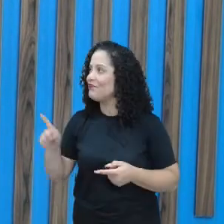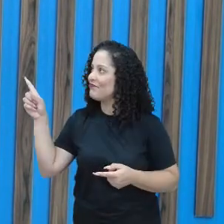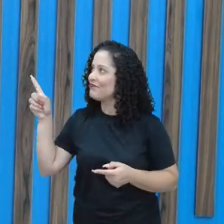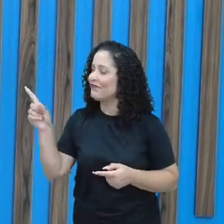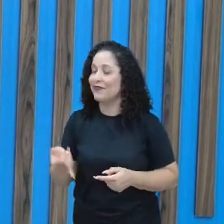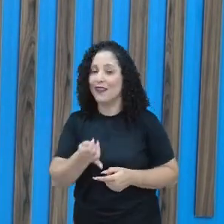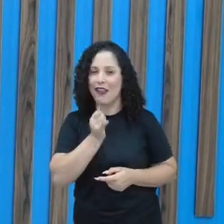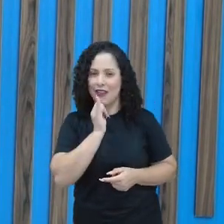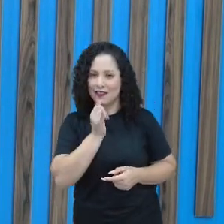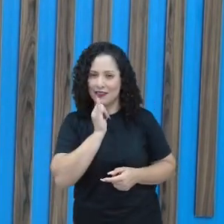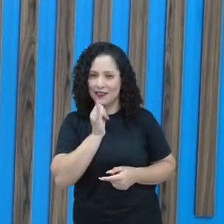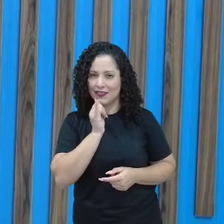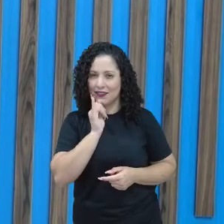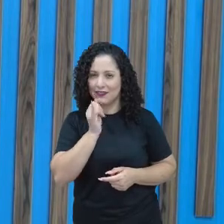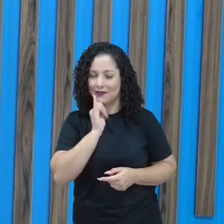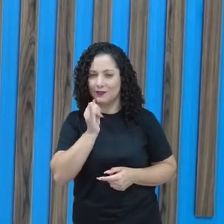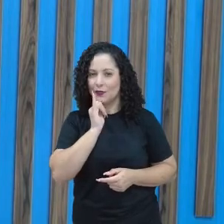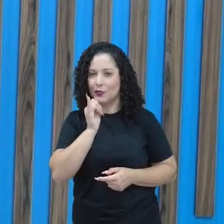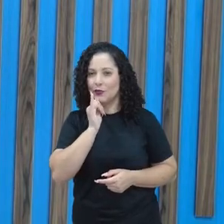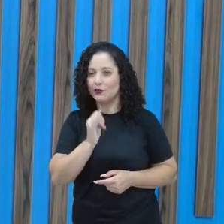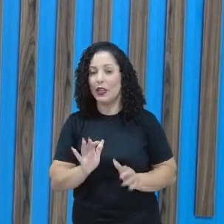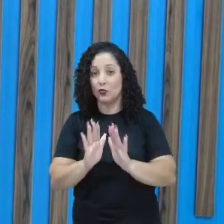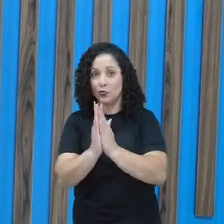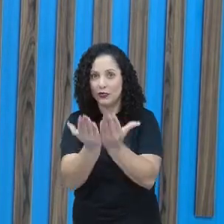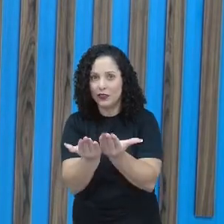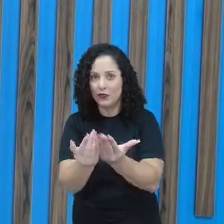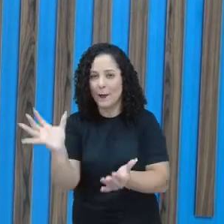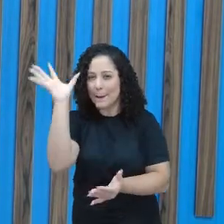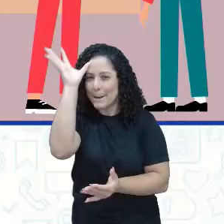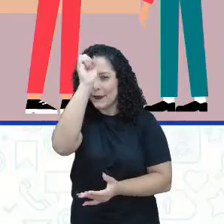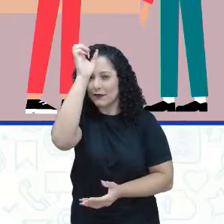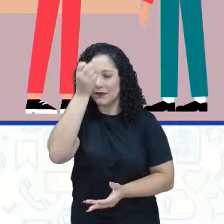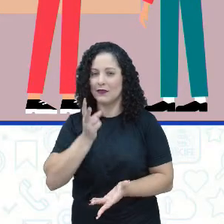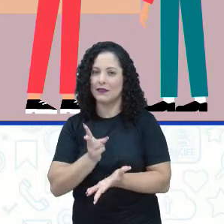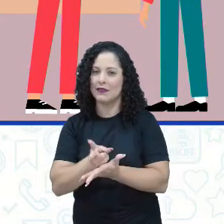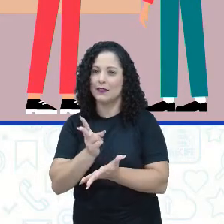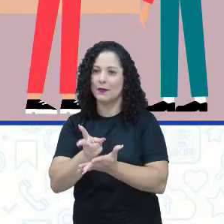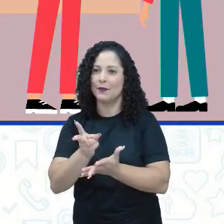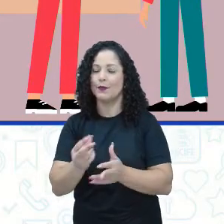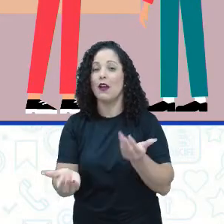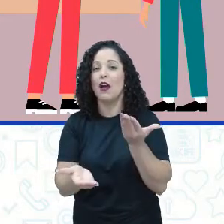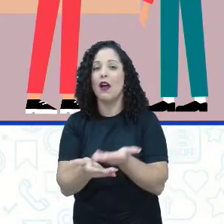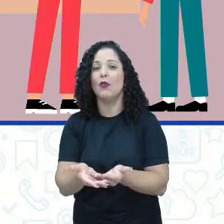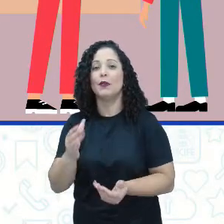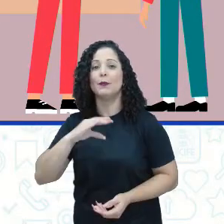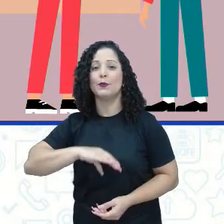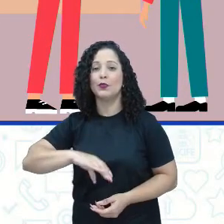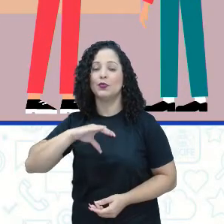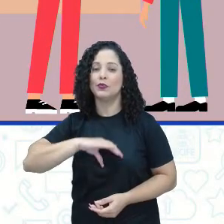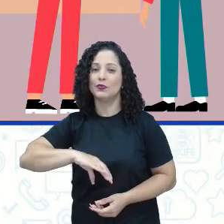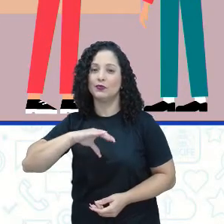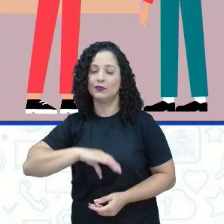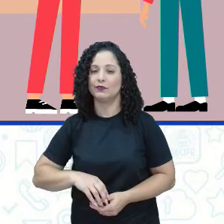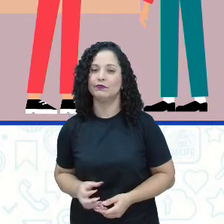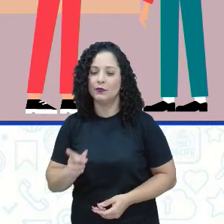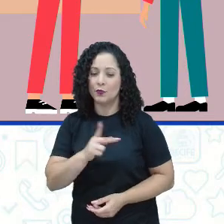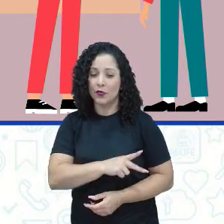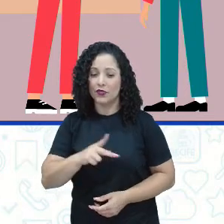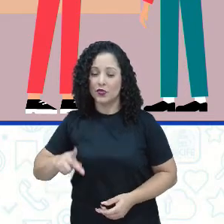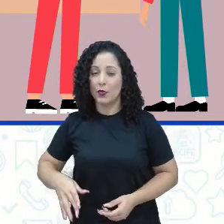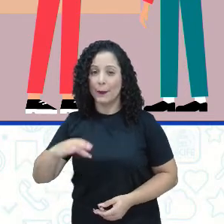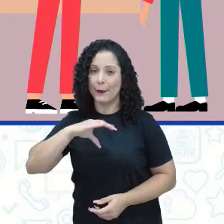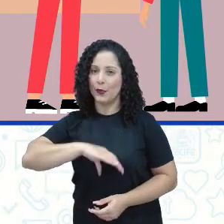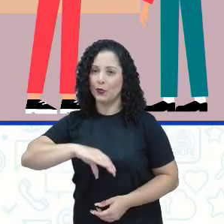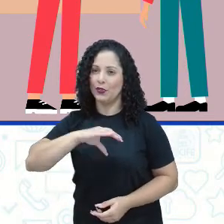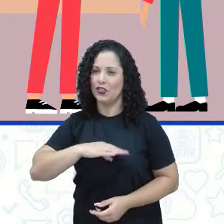exemplo que eu tirei do Aprender Sempre, tá? Ó, aula de português. O professor de português pede